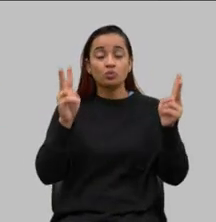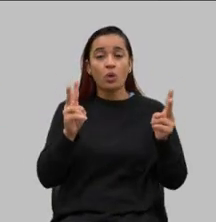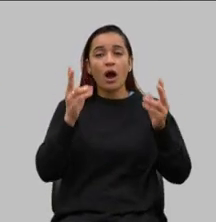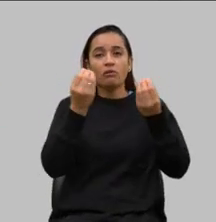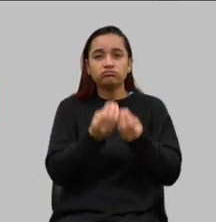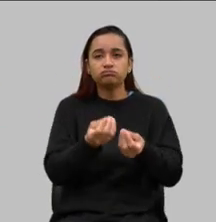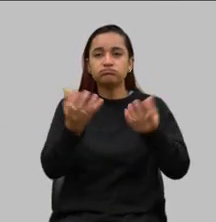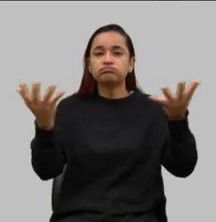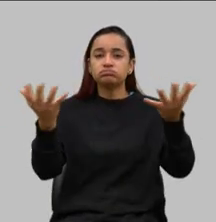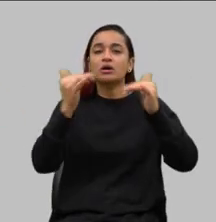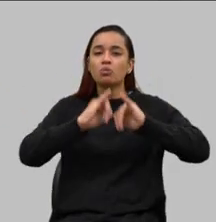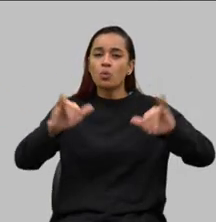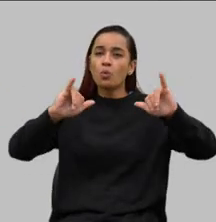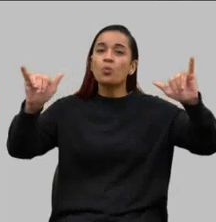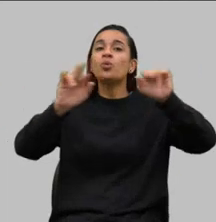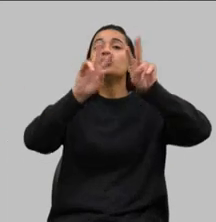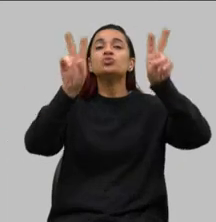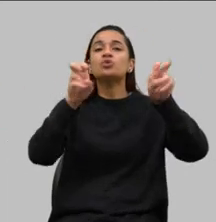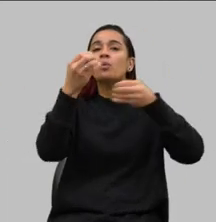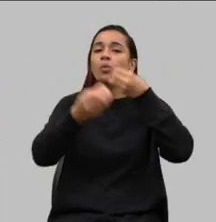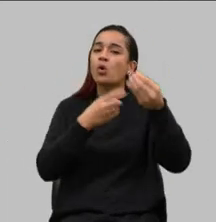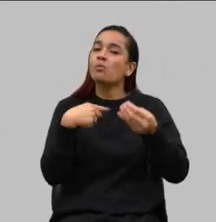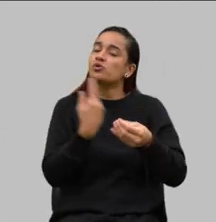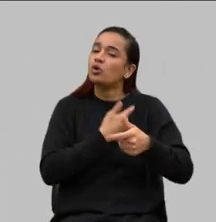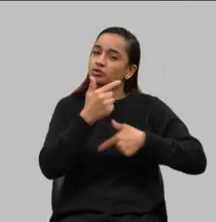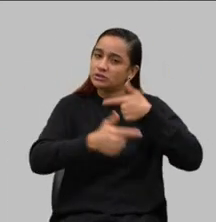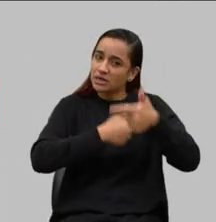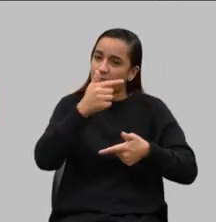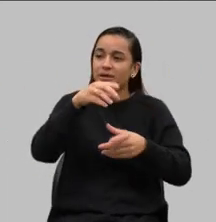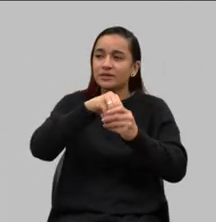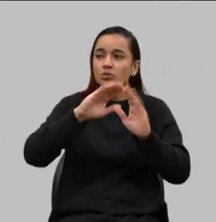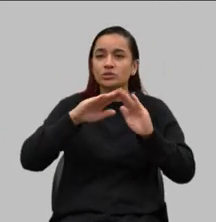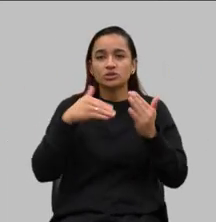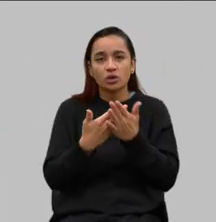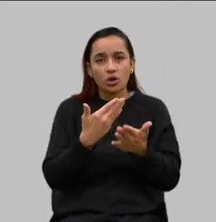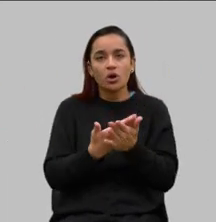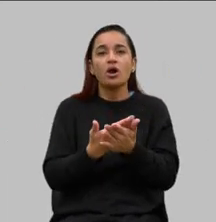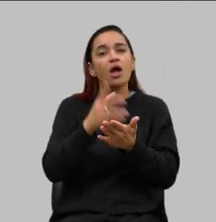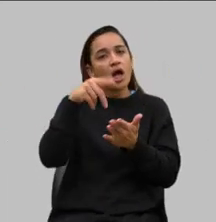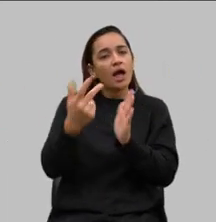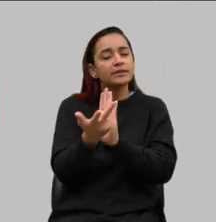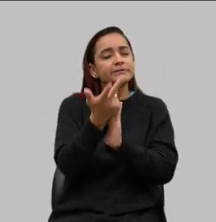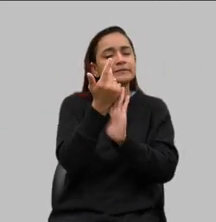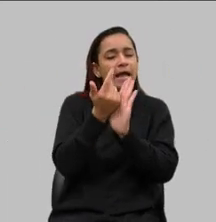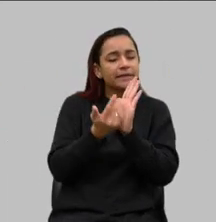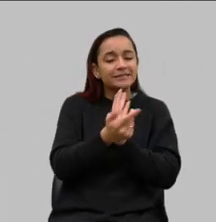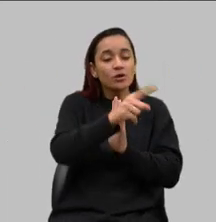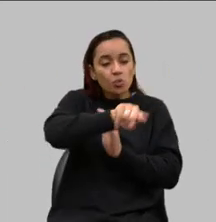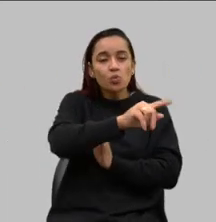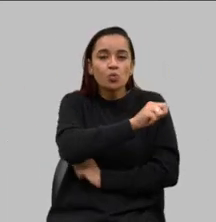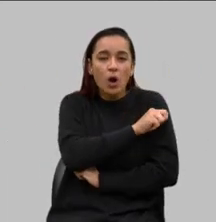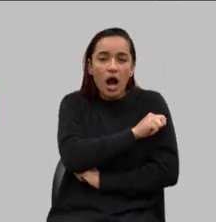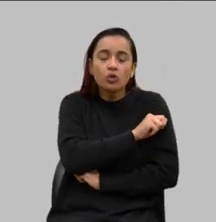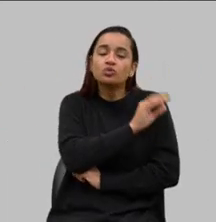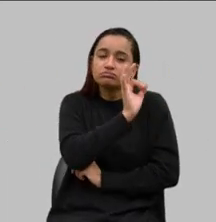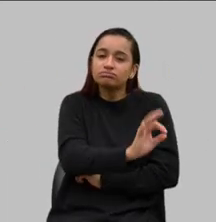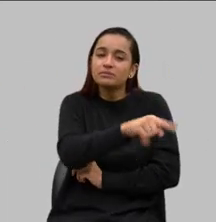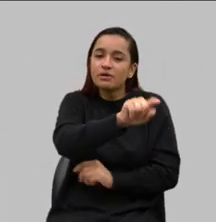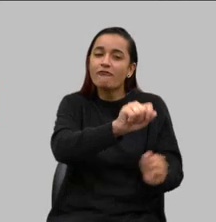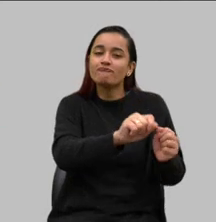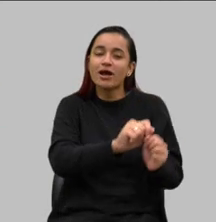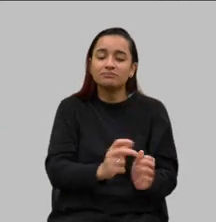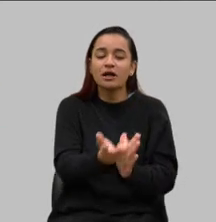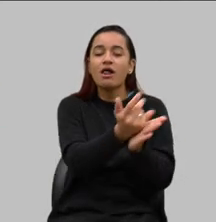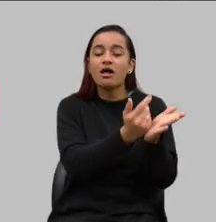professores nas escolas né são desenhos elaborados pros estudantes eh muito interessantes né trazendo aí o seu